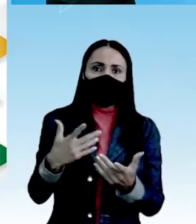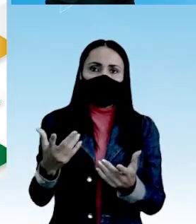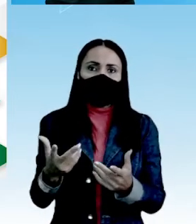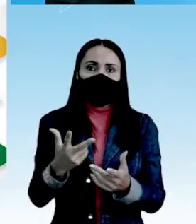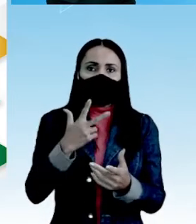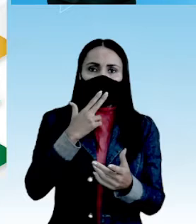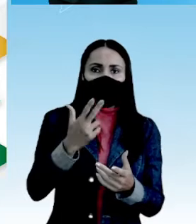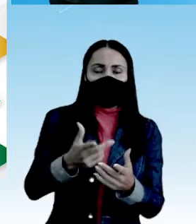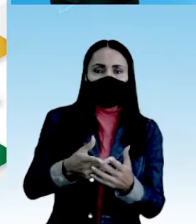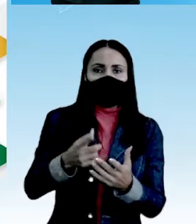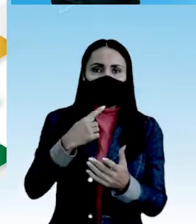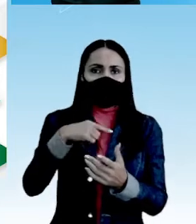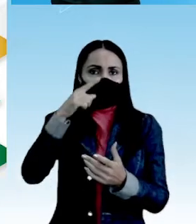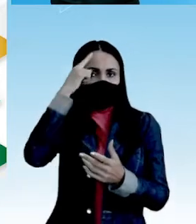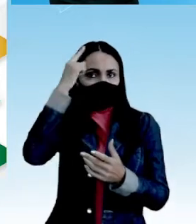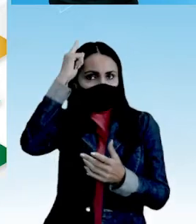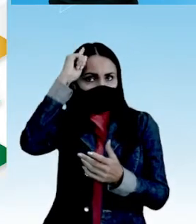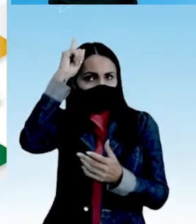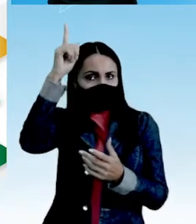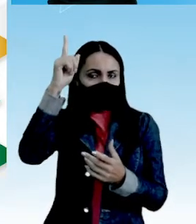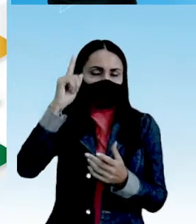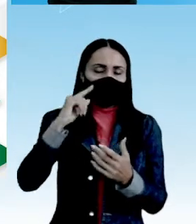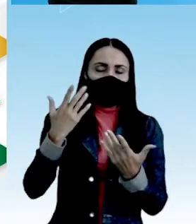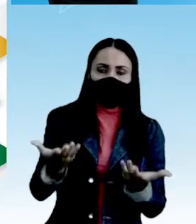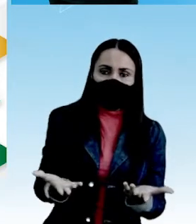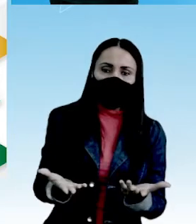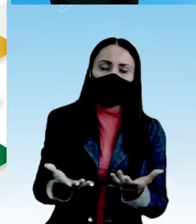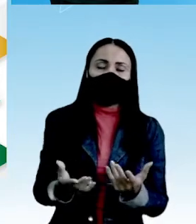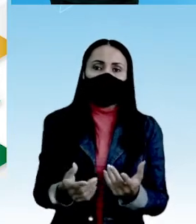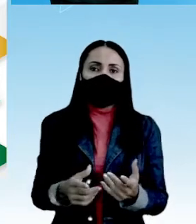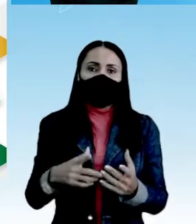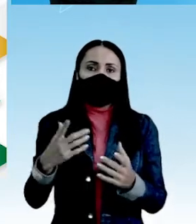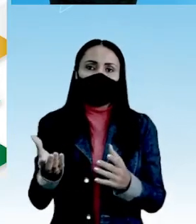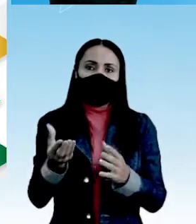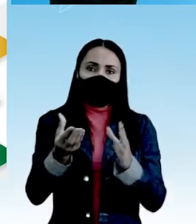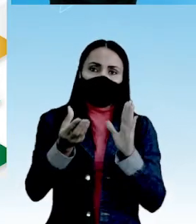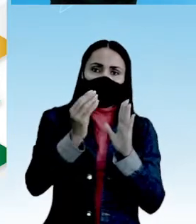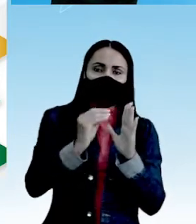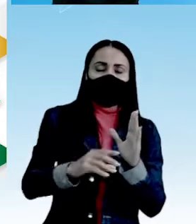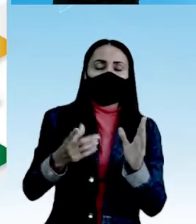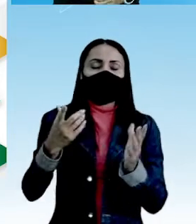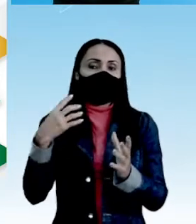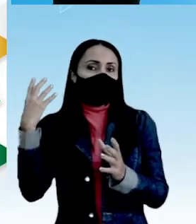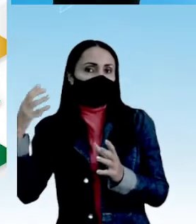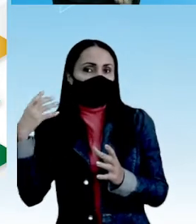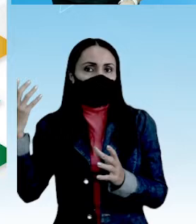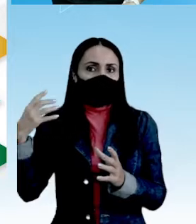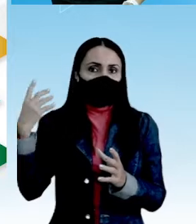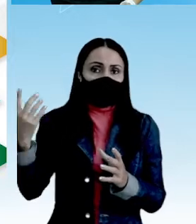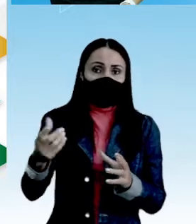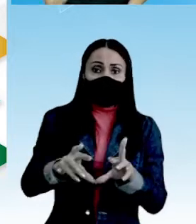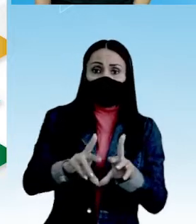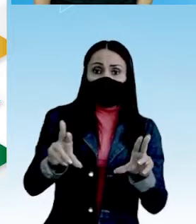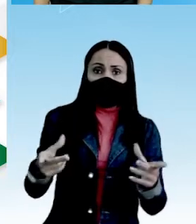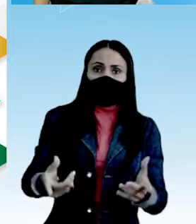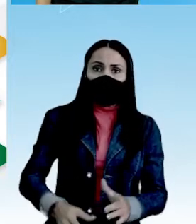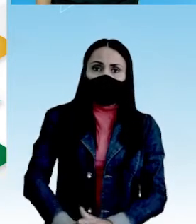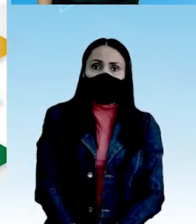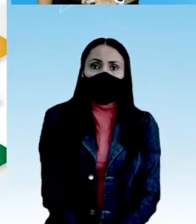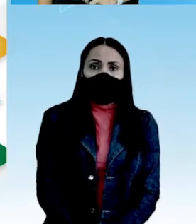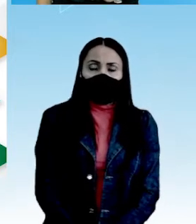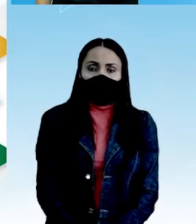saindo aqui de cima da cabeça ou aqui da nuca. Então, enfim, ele vai colocar o som porque ele vai ter uma sonoridade diferente.